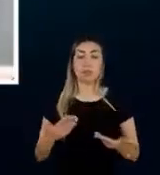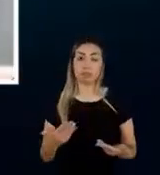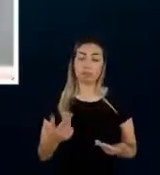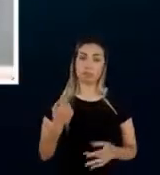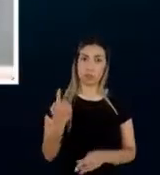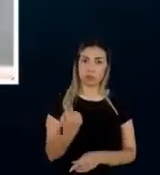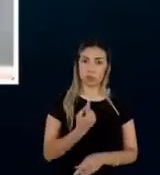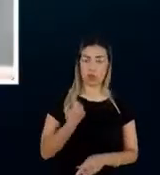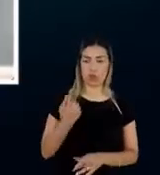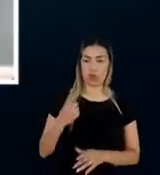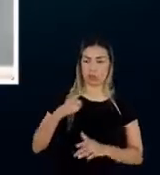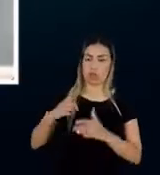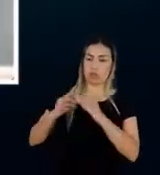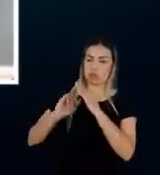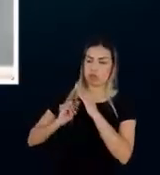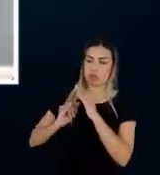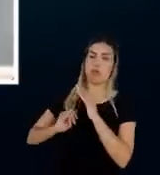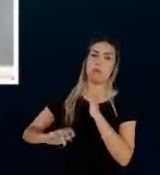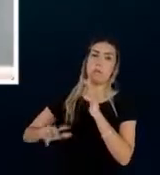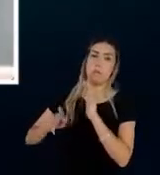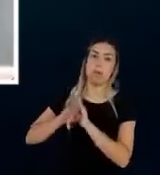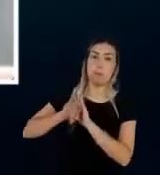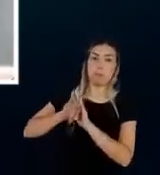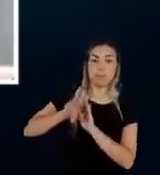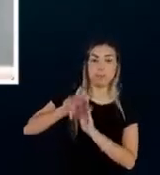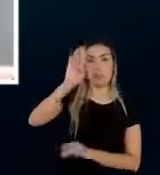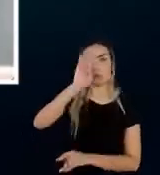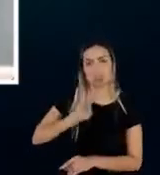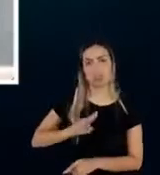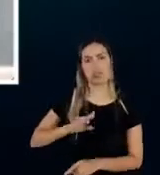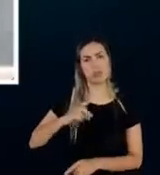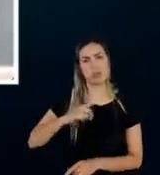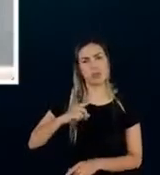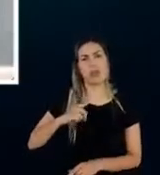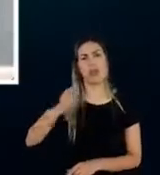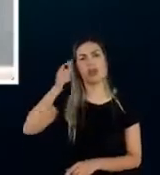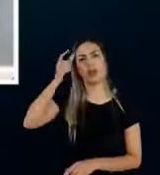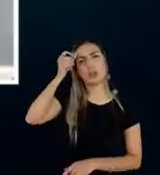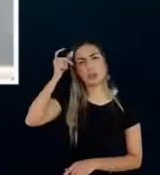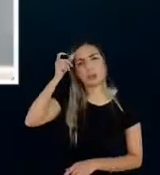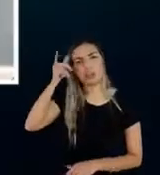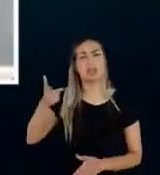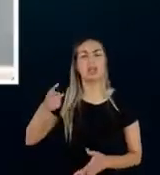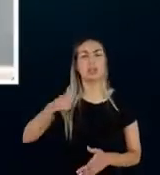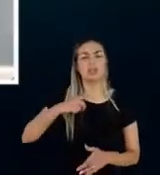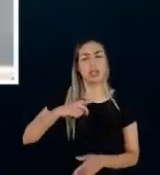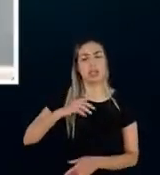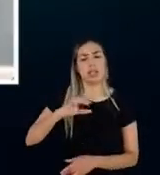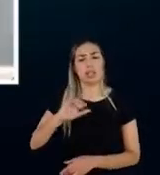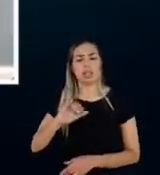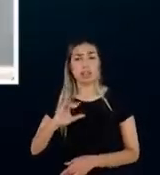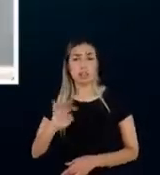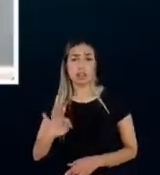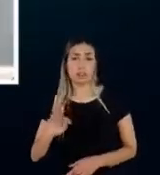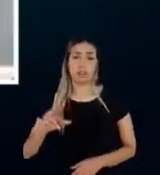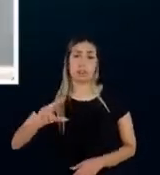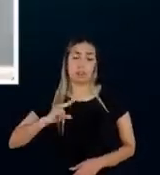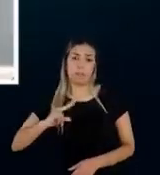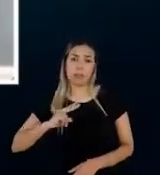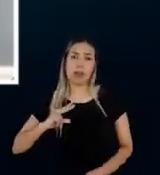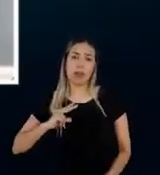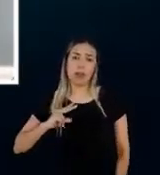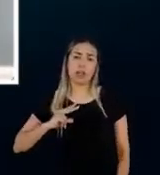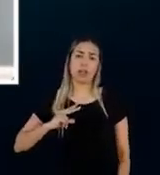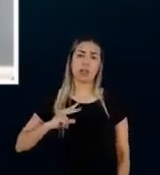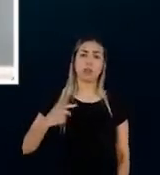as nossas instituições de pesquisa no Brasil, universidades, as ICTs privadas, né, eu